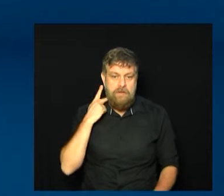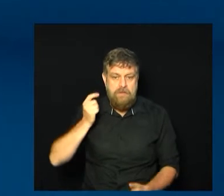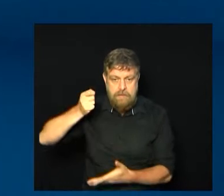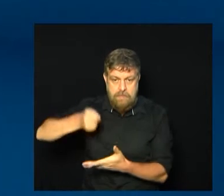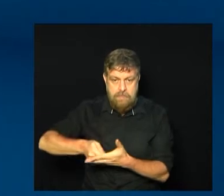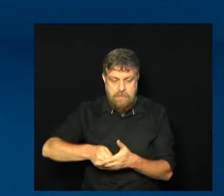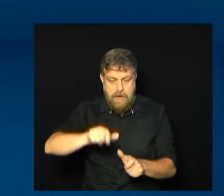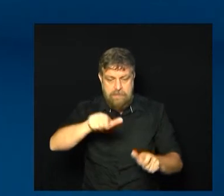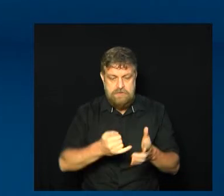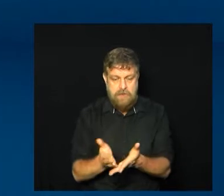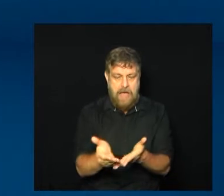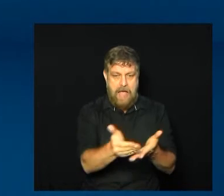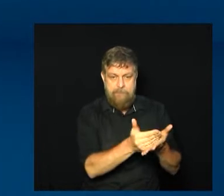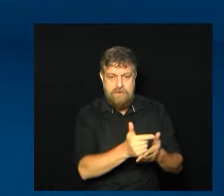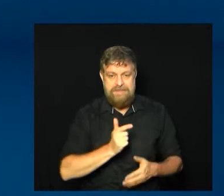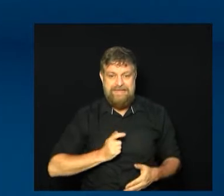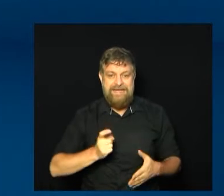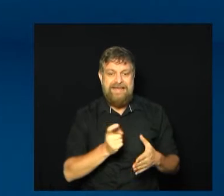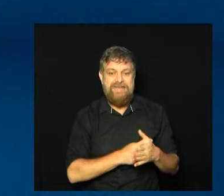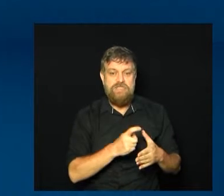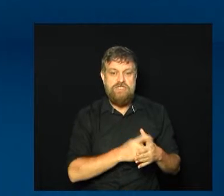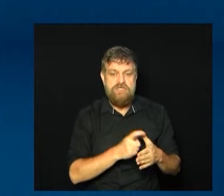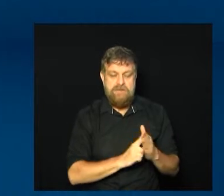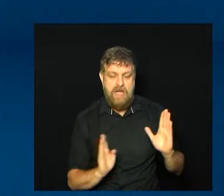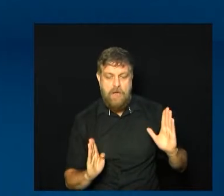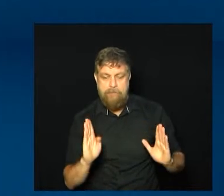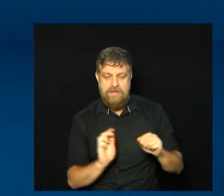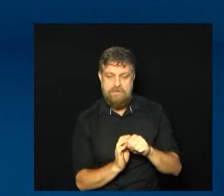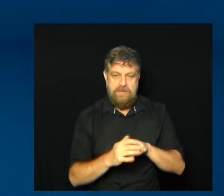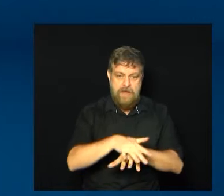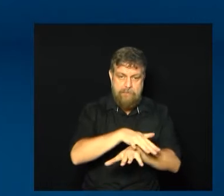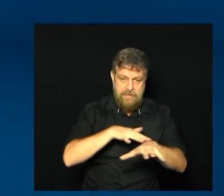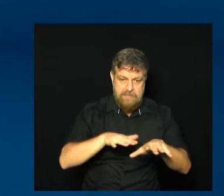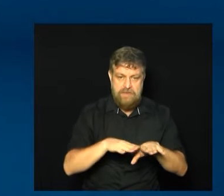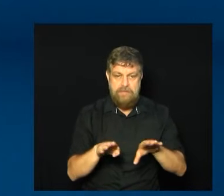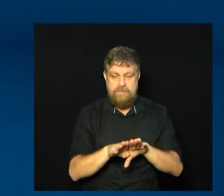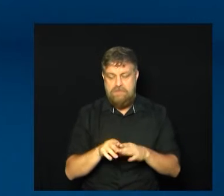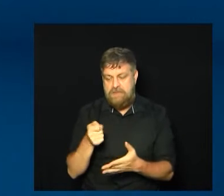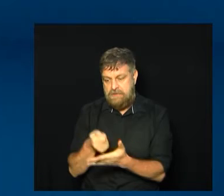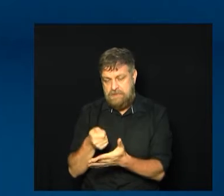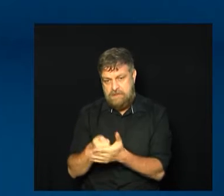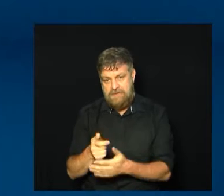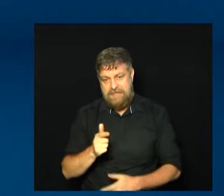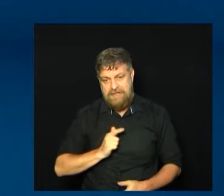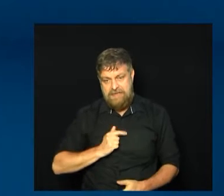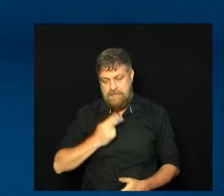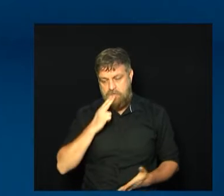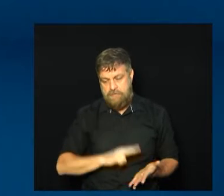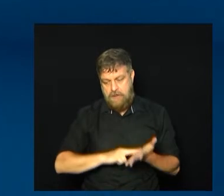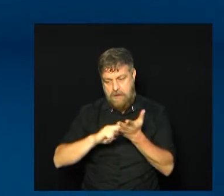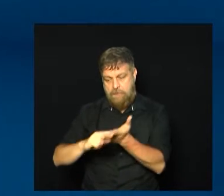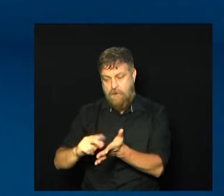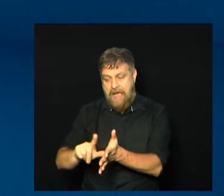contra contribuintes que tenham débitos em períodos de pandemia. Também determina que haja notificação prévia